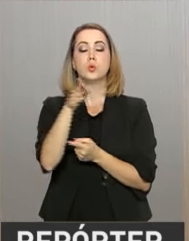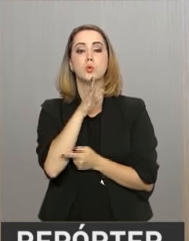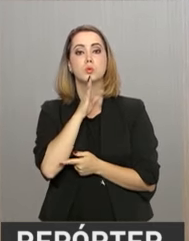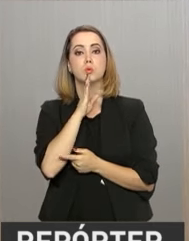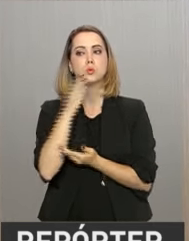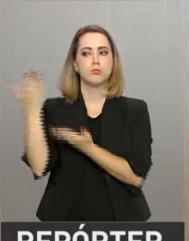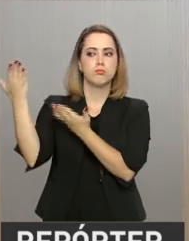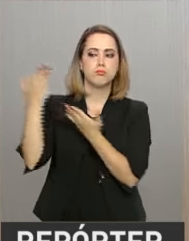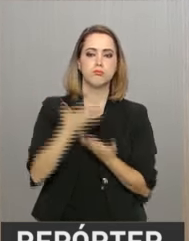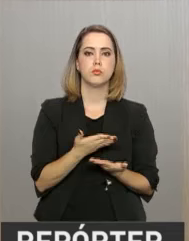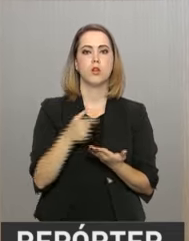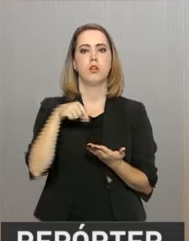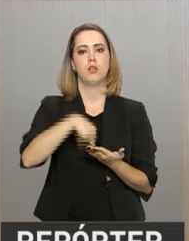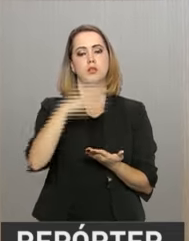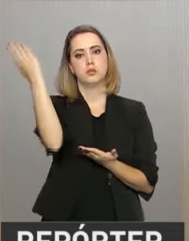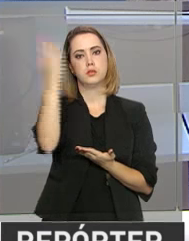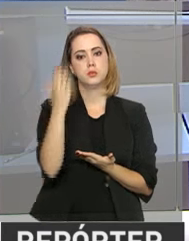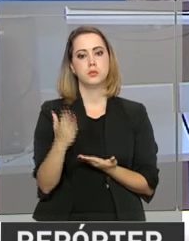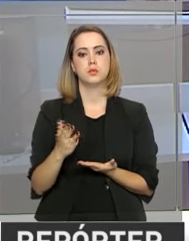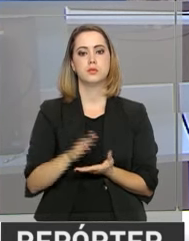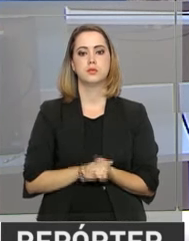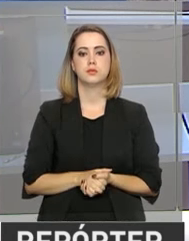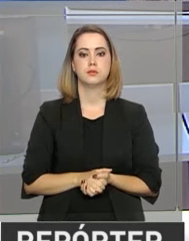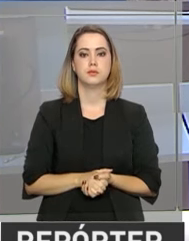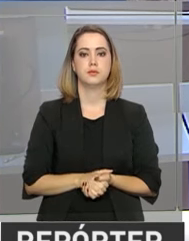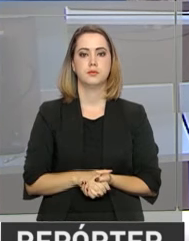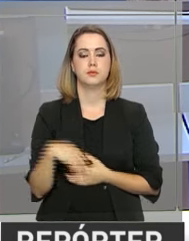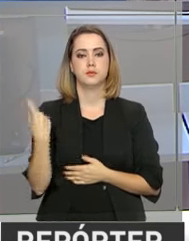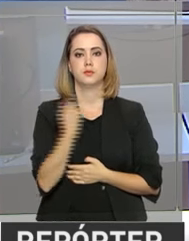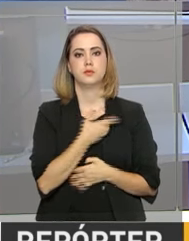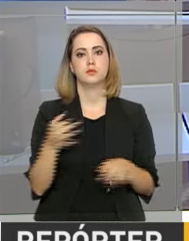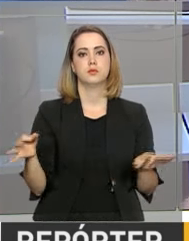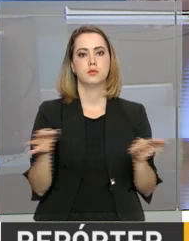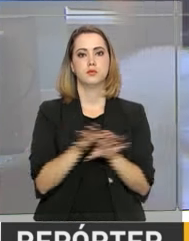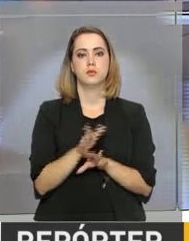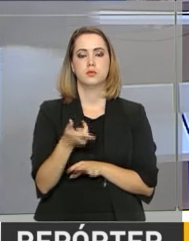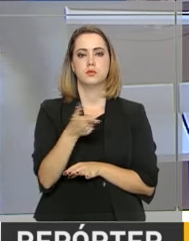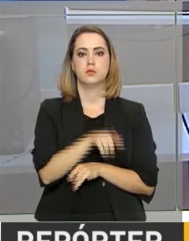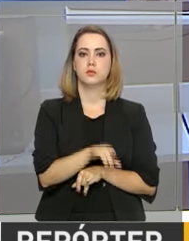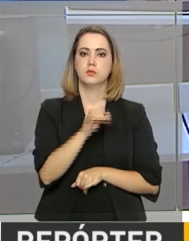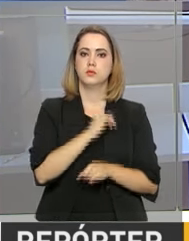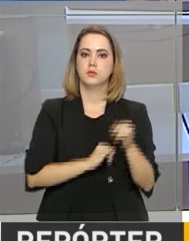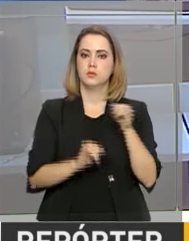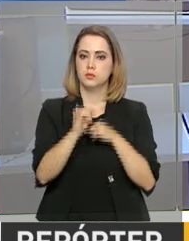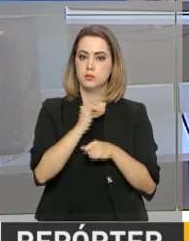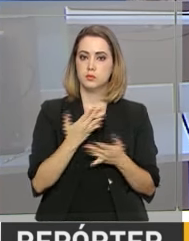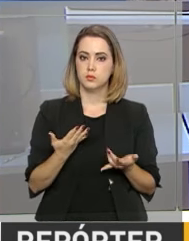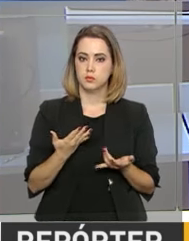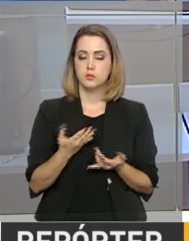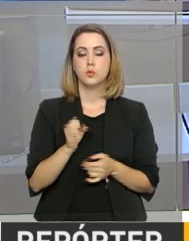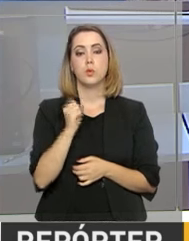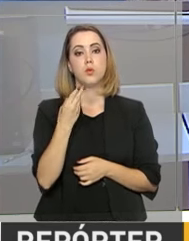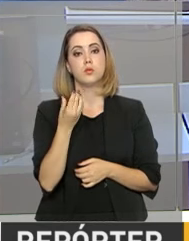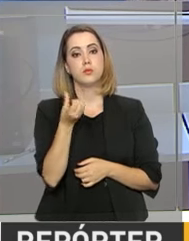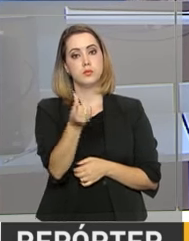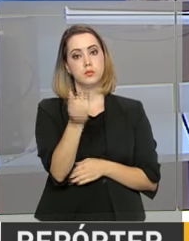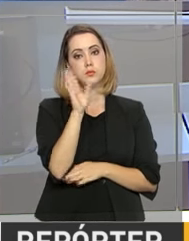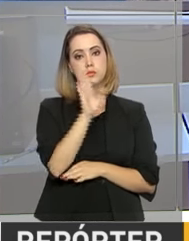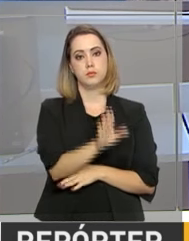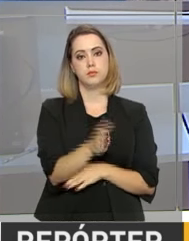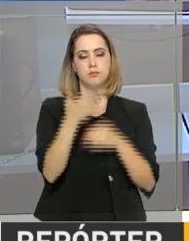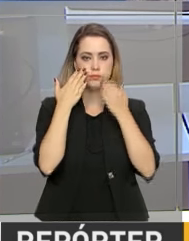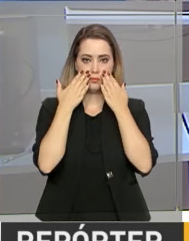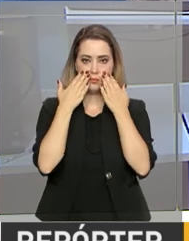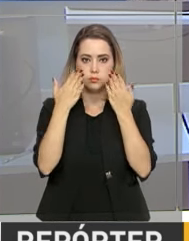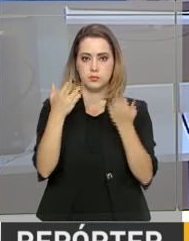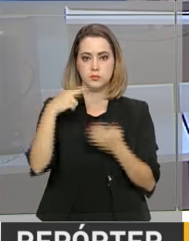trazido de volta pro Brasil nós ficamos por aqui voltamos a qualquer momento com outras informações ou às 6 da tarde na